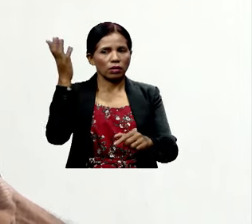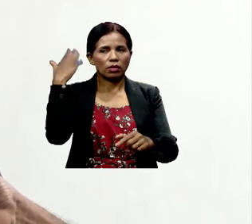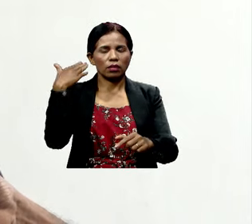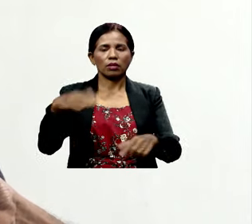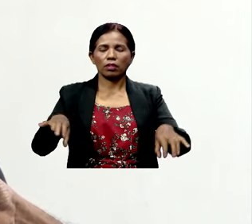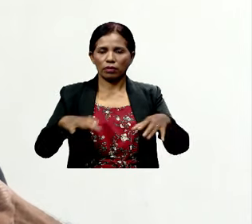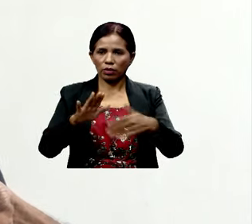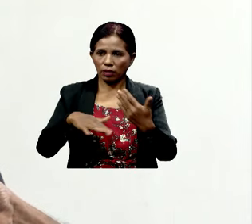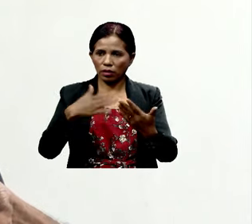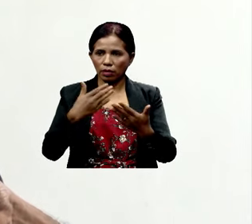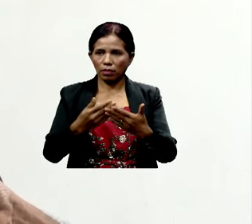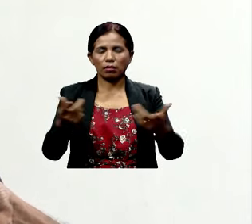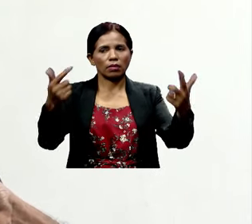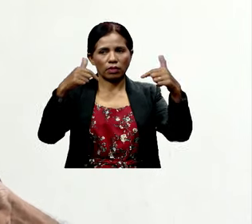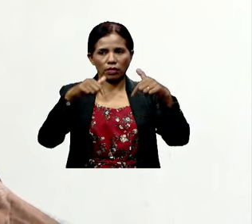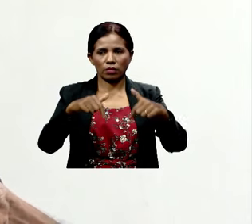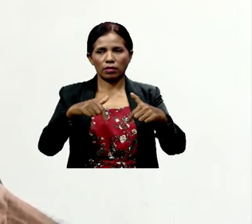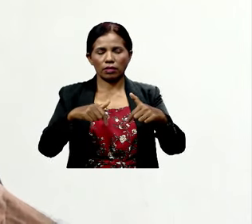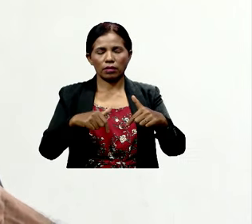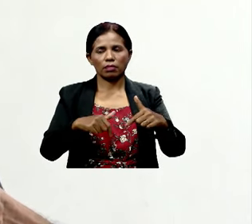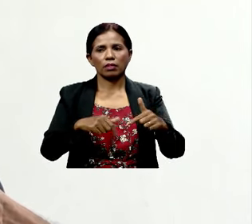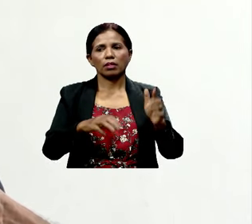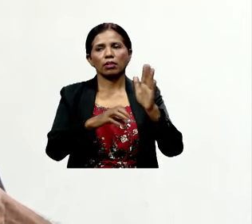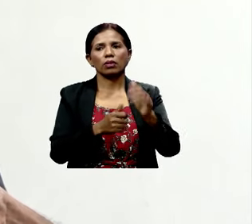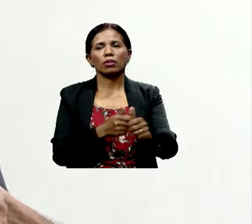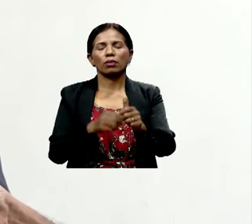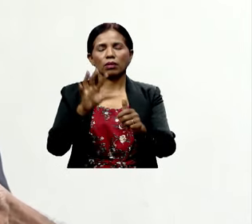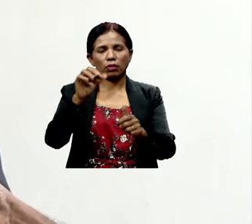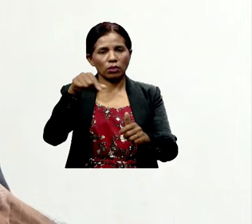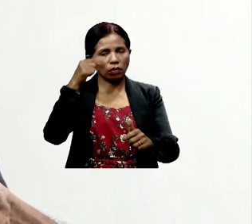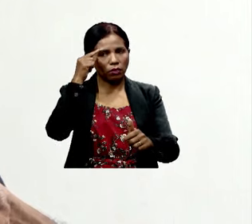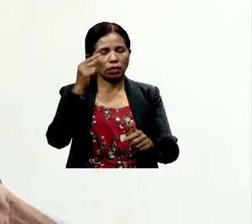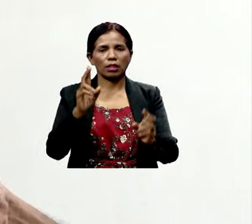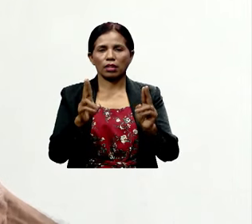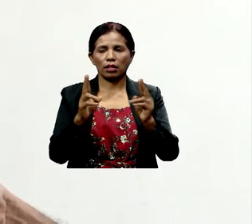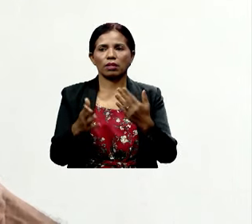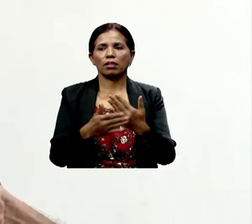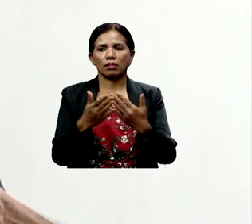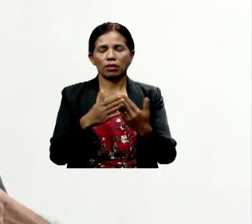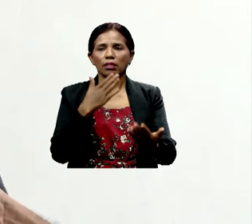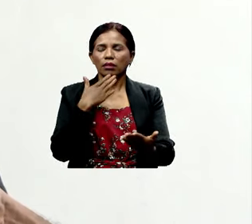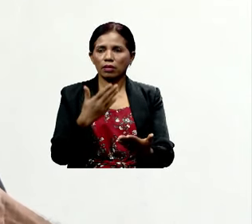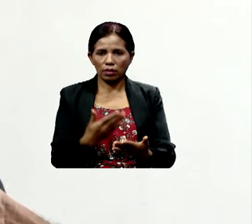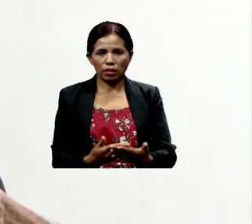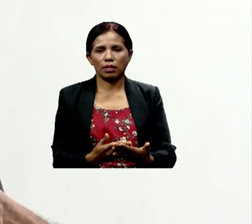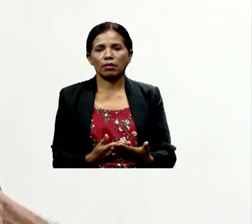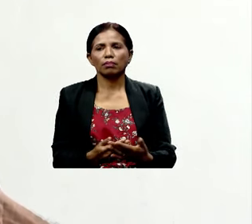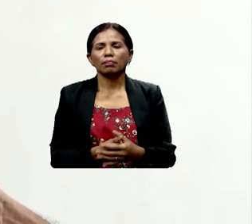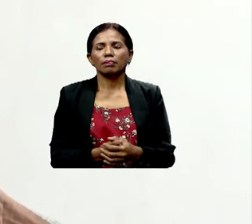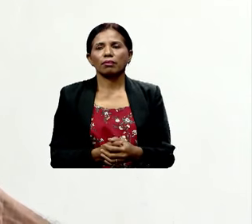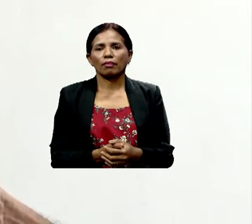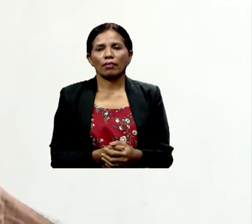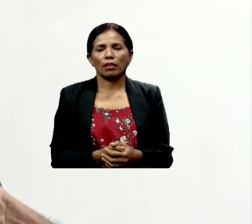será perfil vale ba modelo ida né que tu ir no governo haré que mais flexível